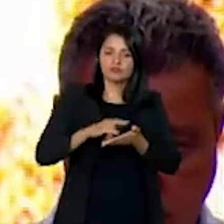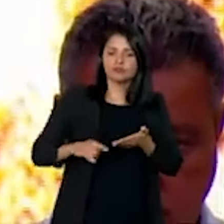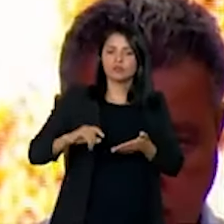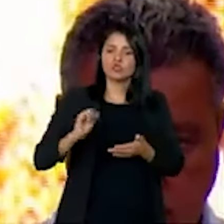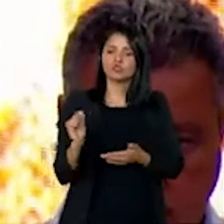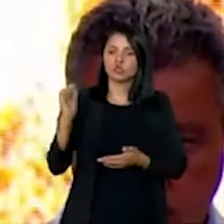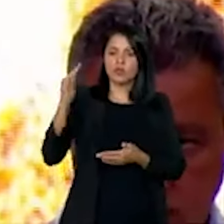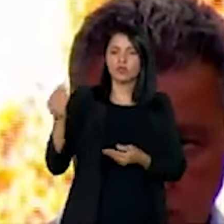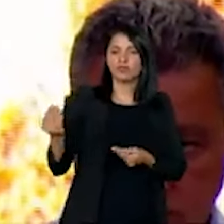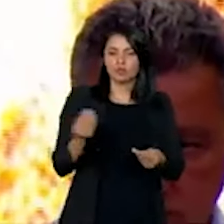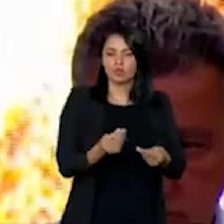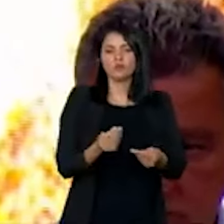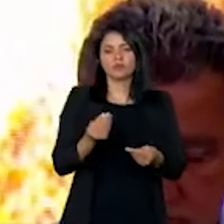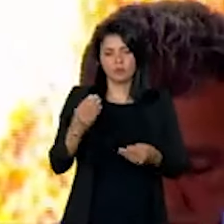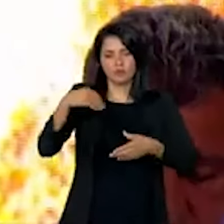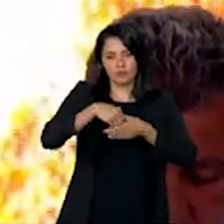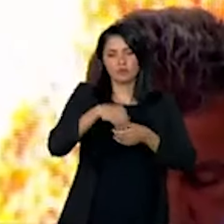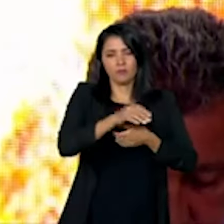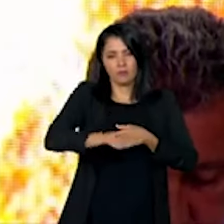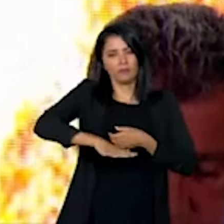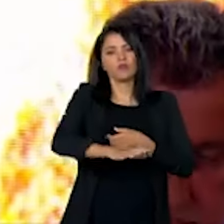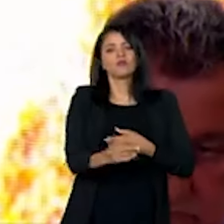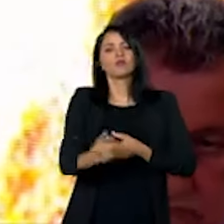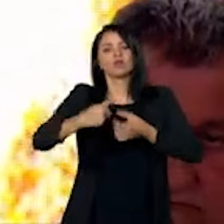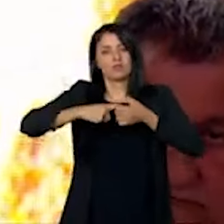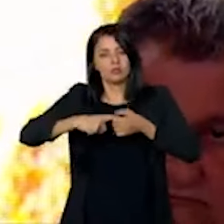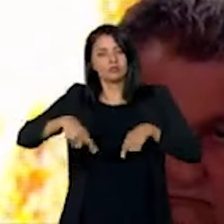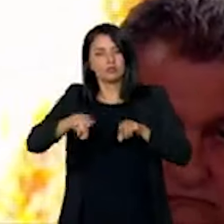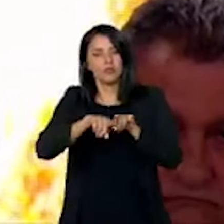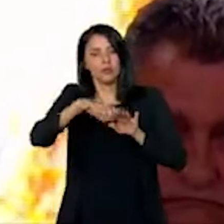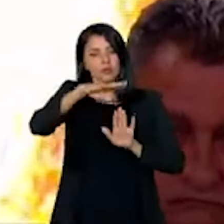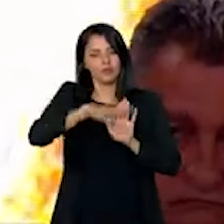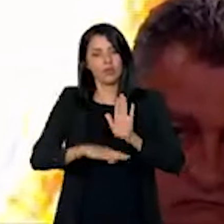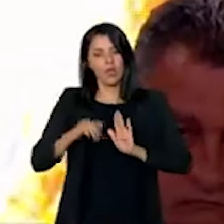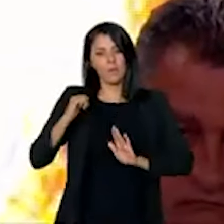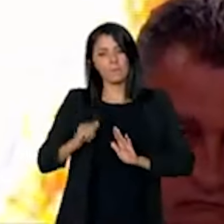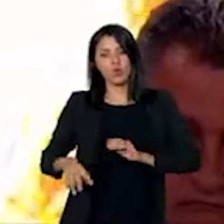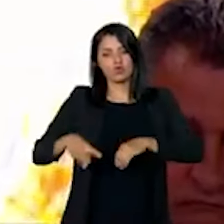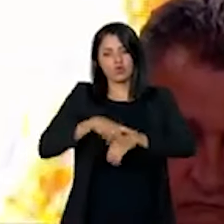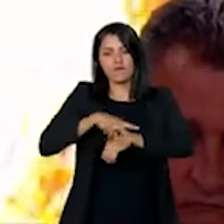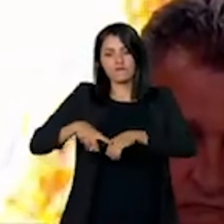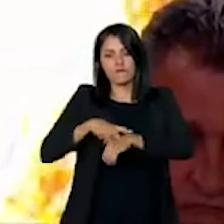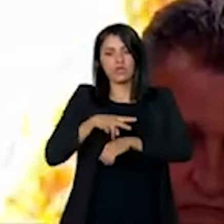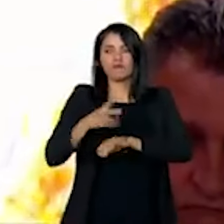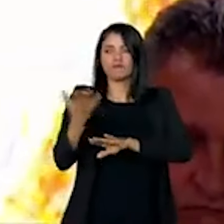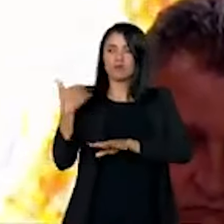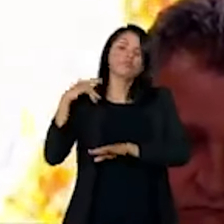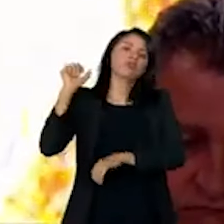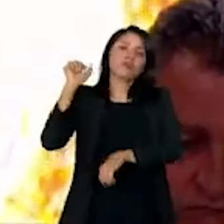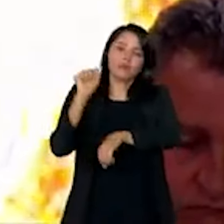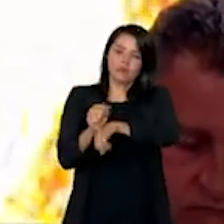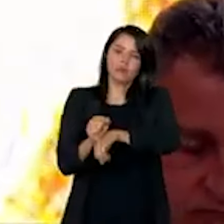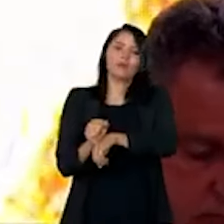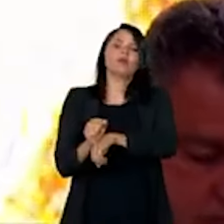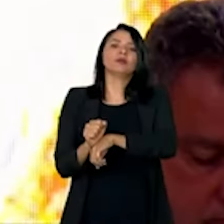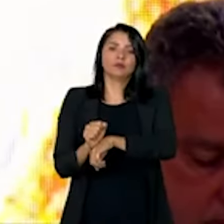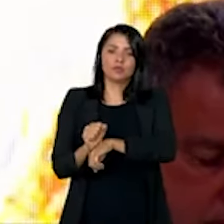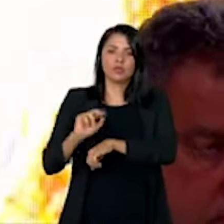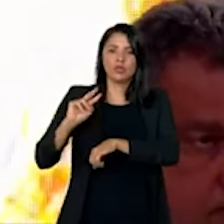soberanos. No âmbito interno, retomamos o programa Bolsa Verde, desativado em